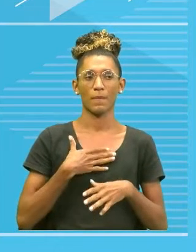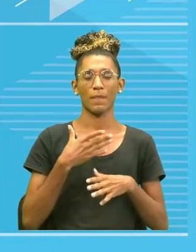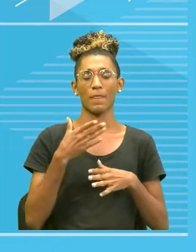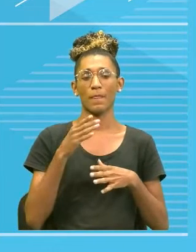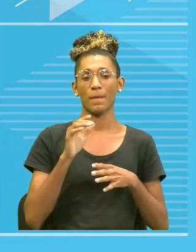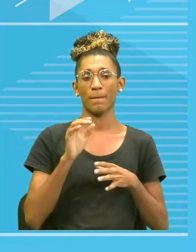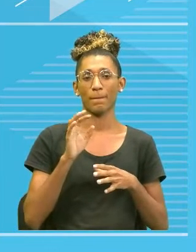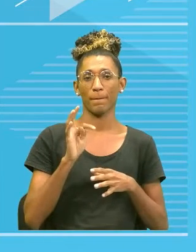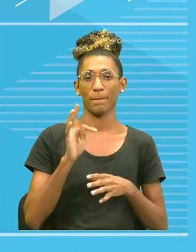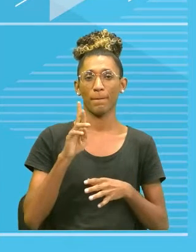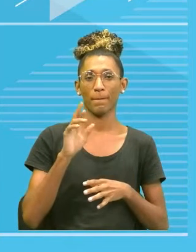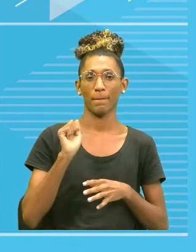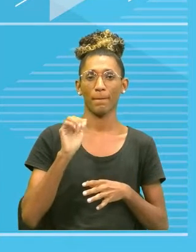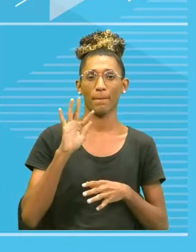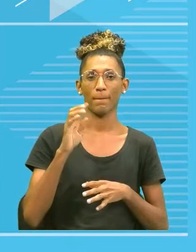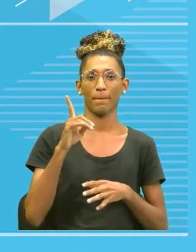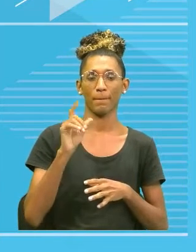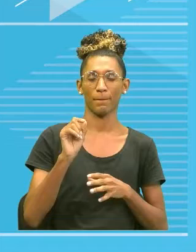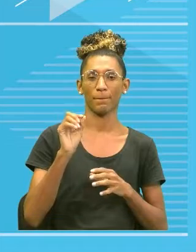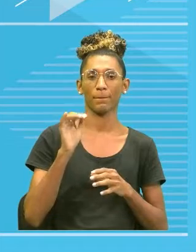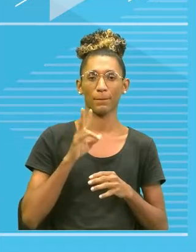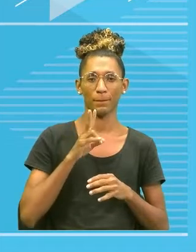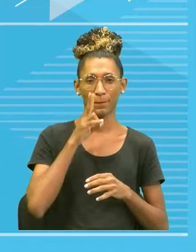é igual à área